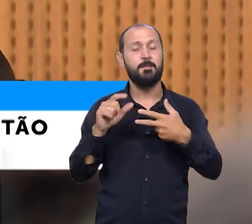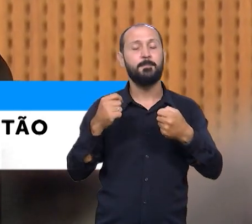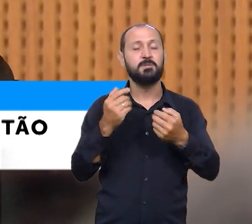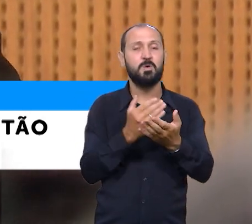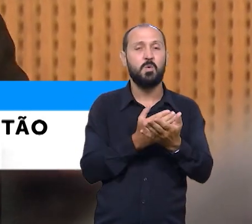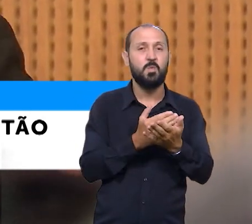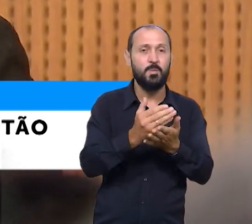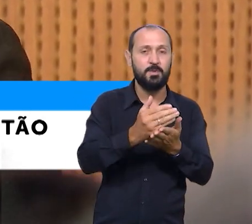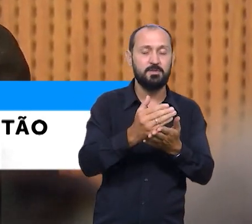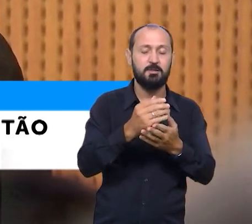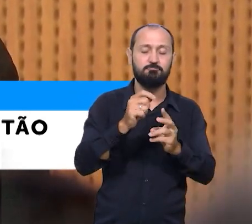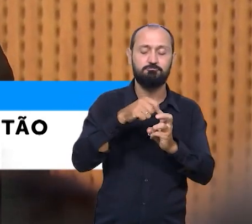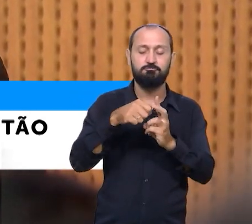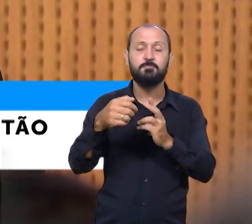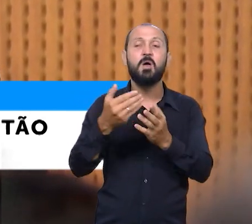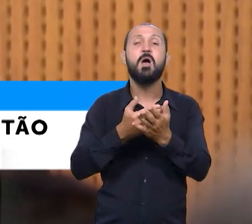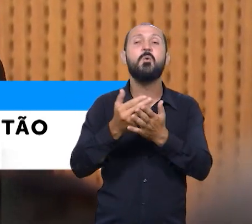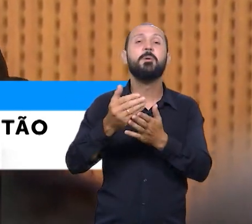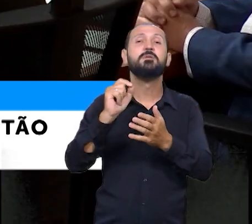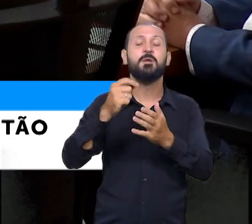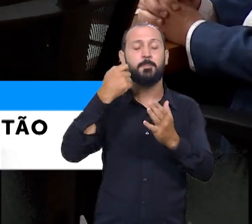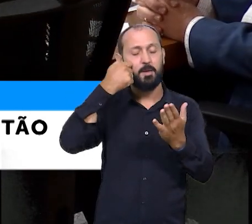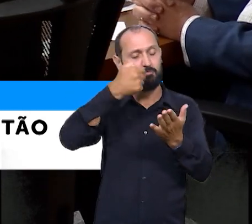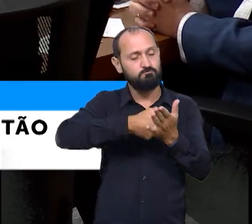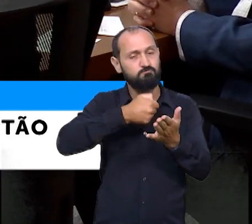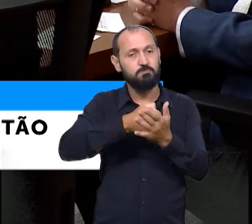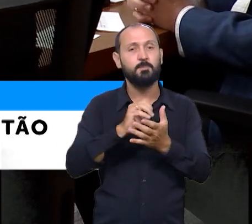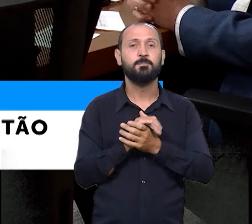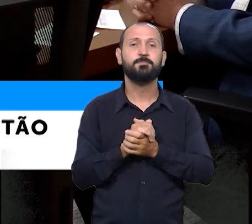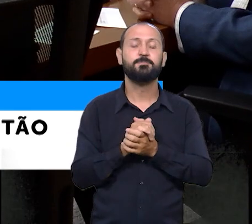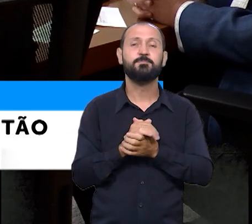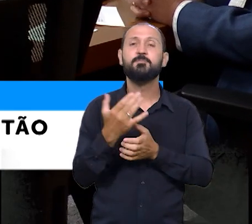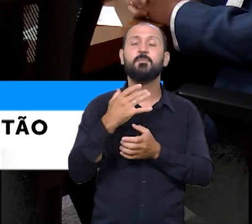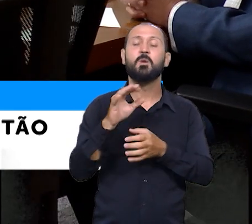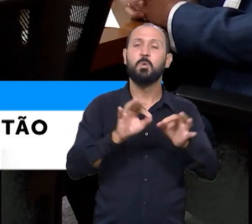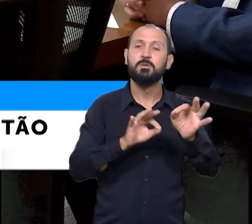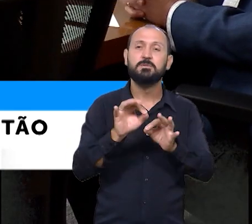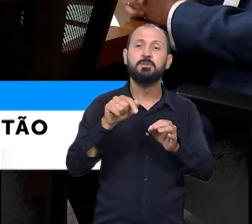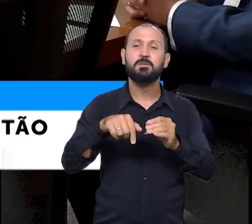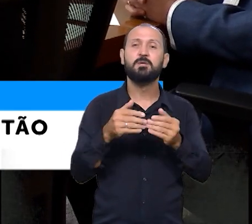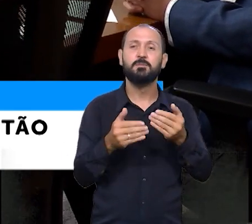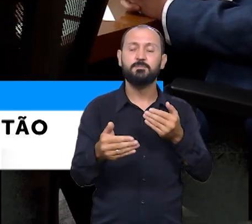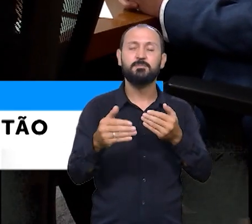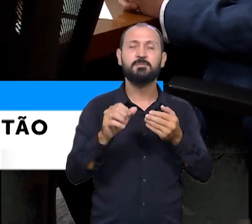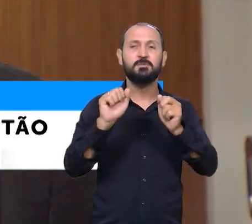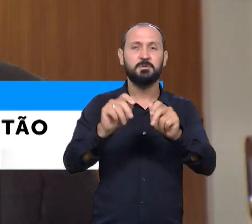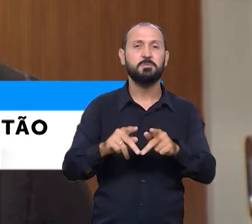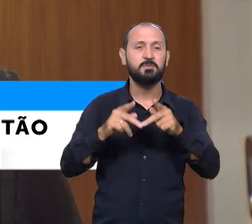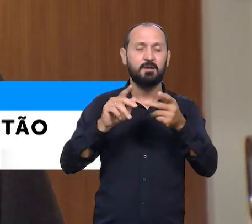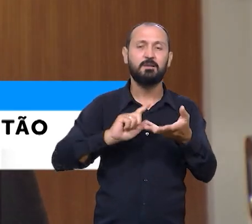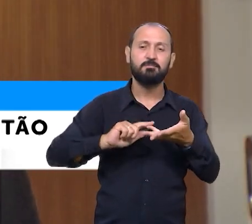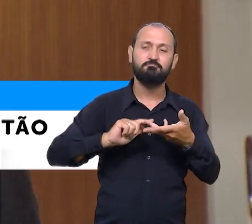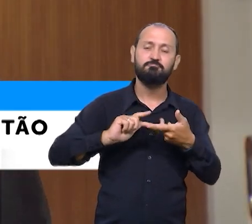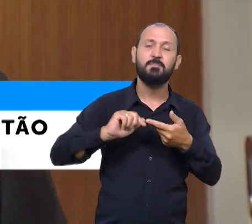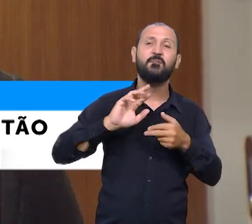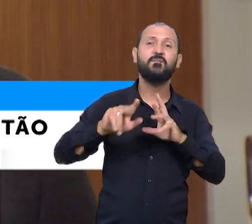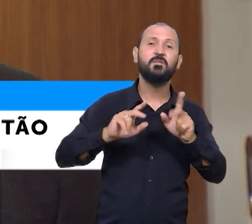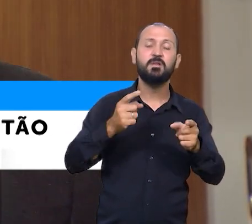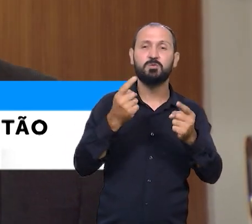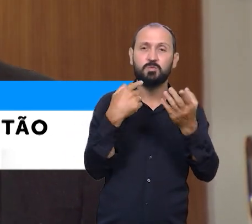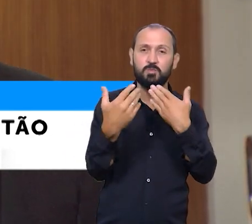Poder Legislativo deve iniciar nos próximos meses a fim de cumprir essa tarefa. A gente quer fazer aqui várias audiências